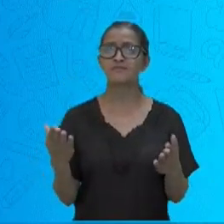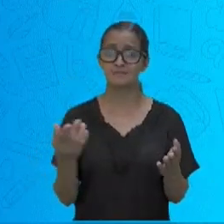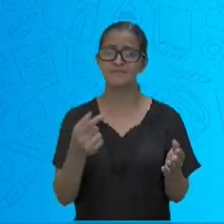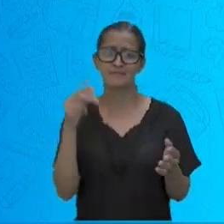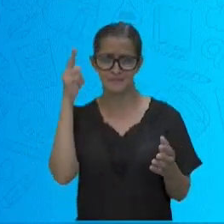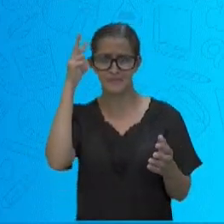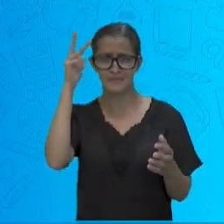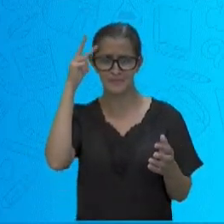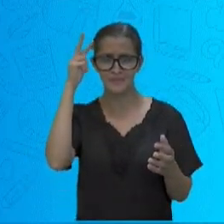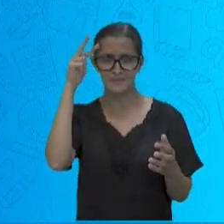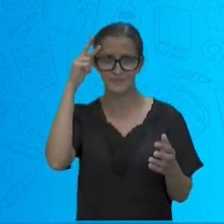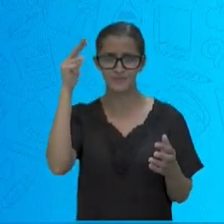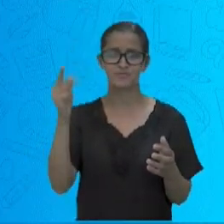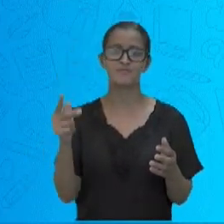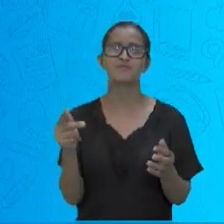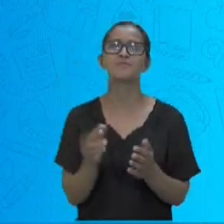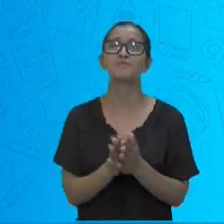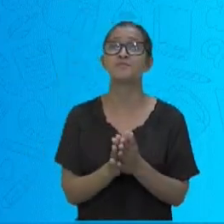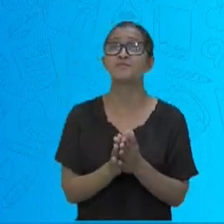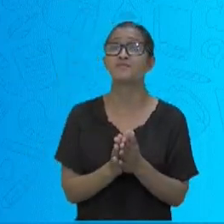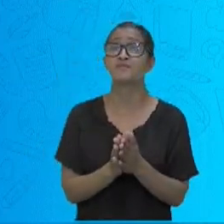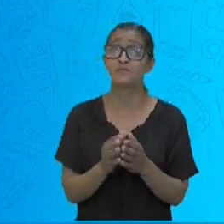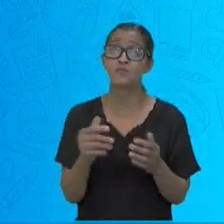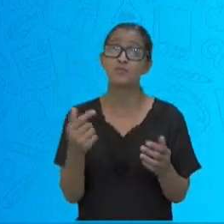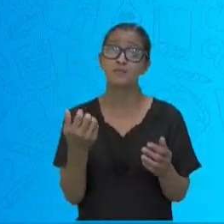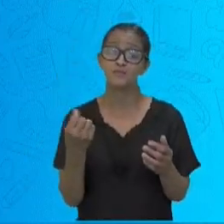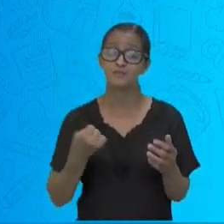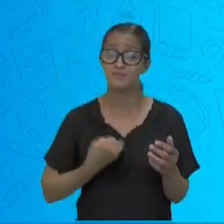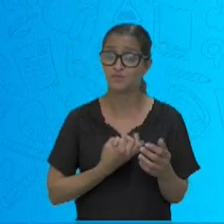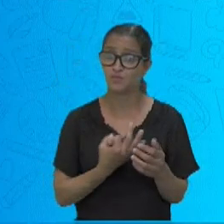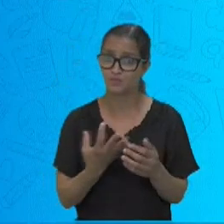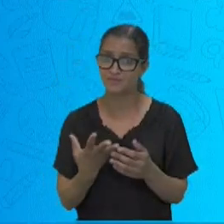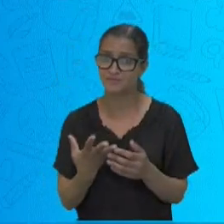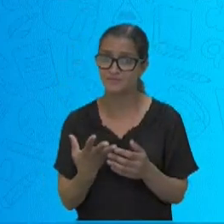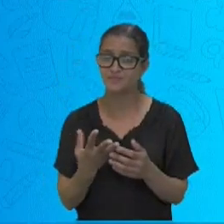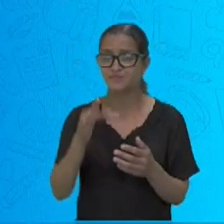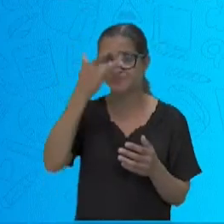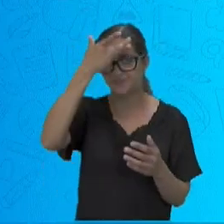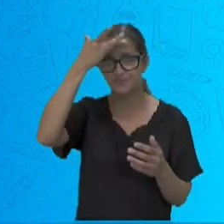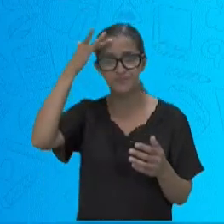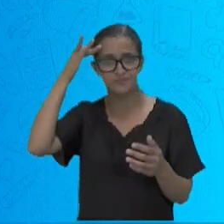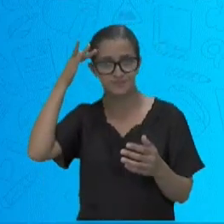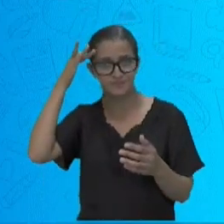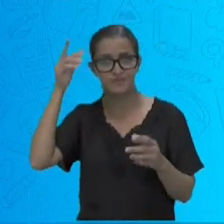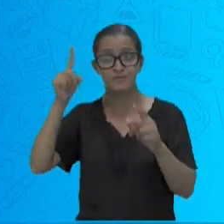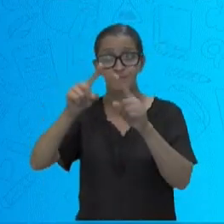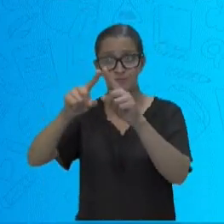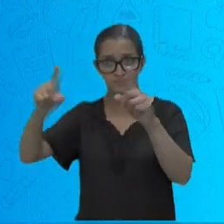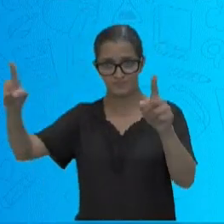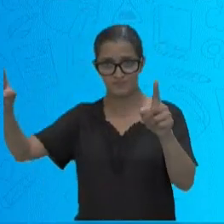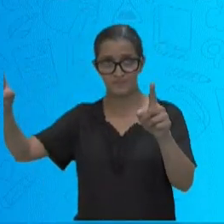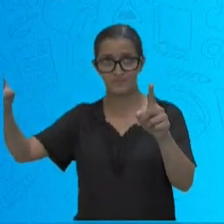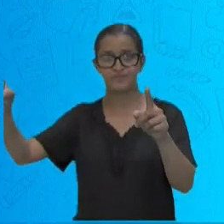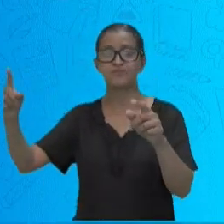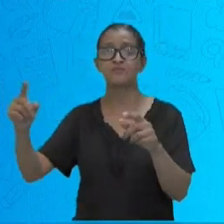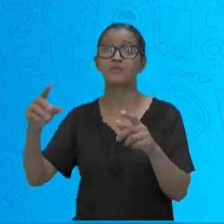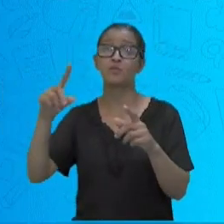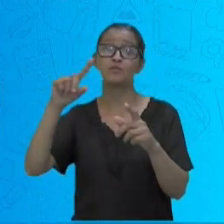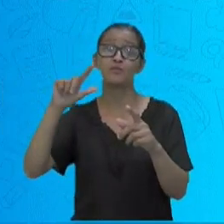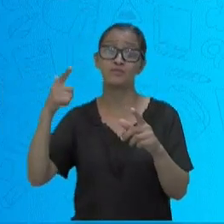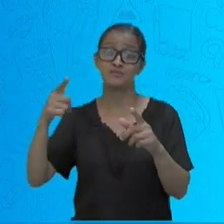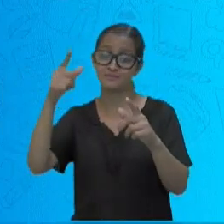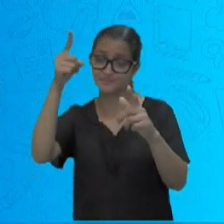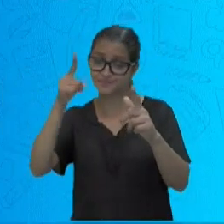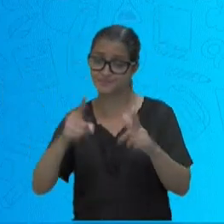tivermos pesquisado. Neste caso aqui, quantidade de pessoas. Na linha de baixo, logo em seguida, nós